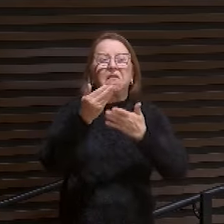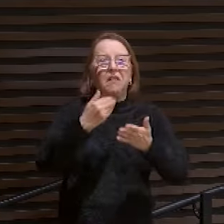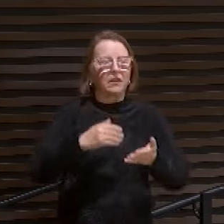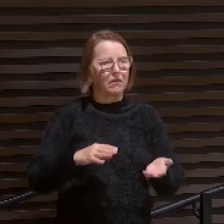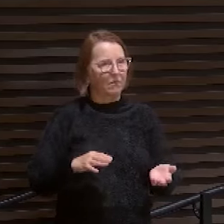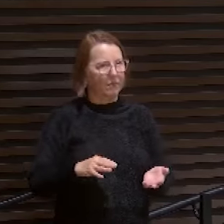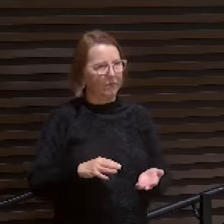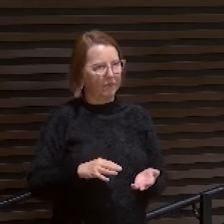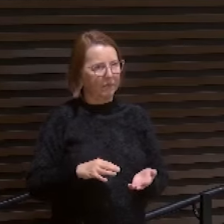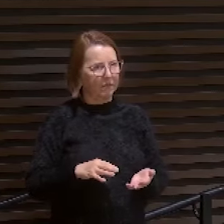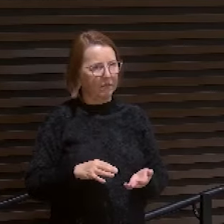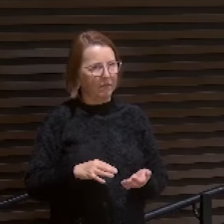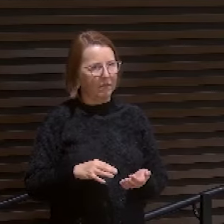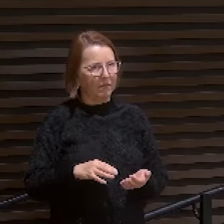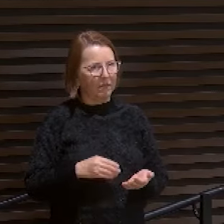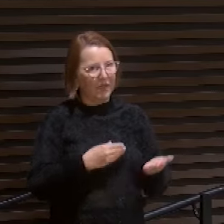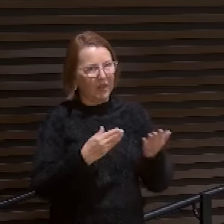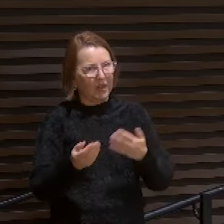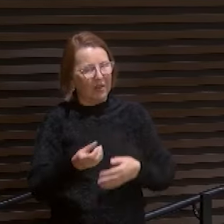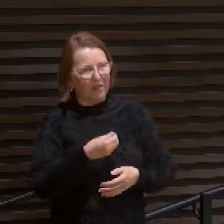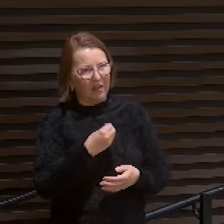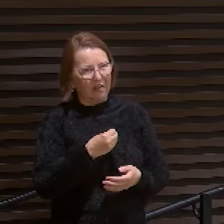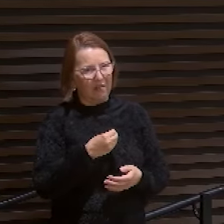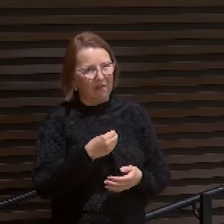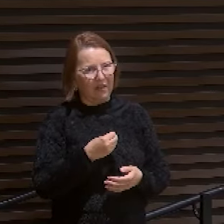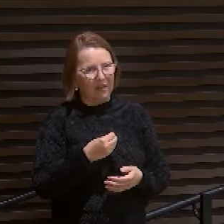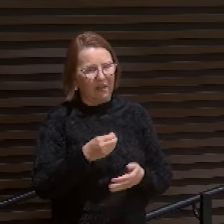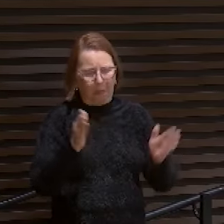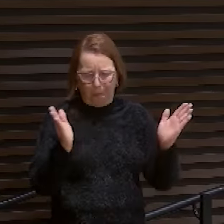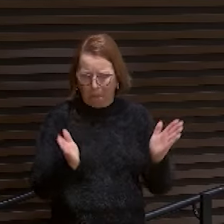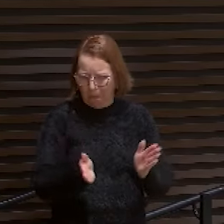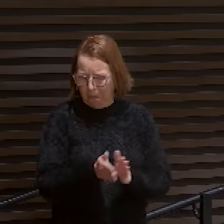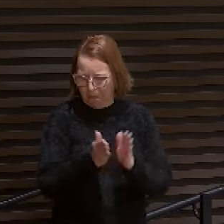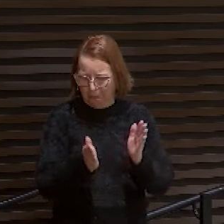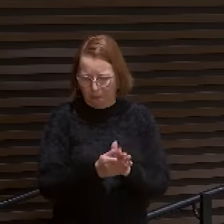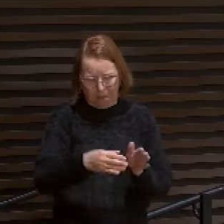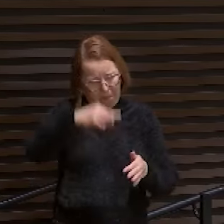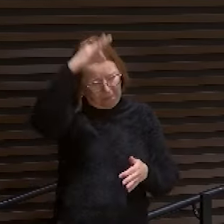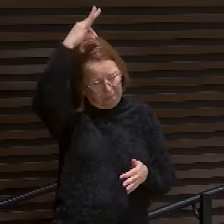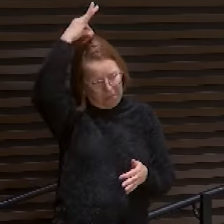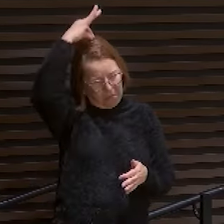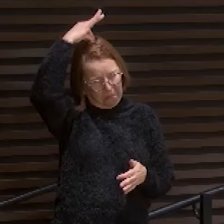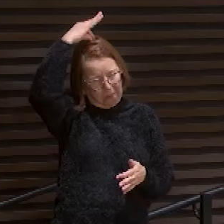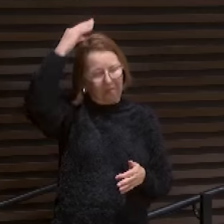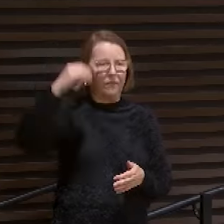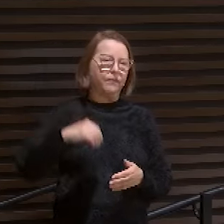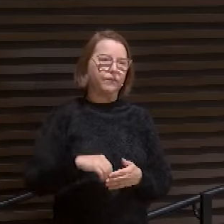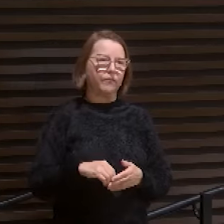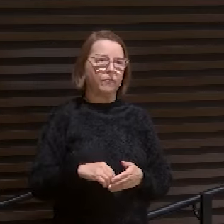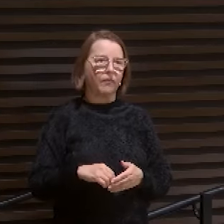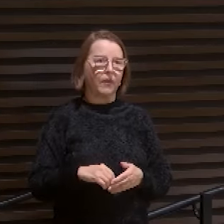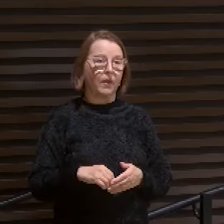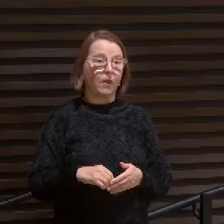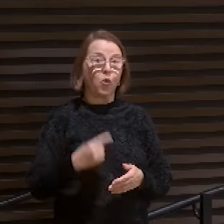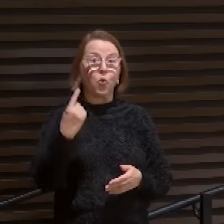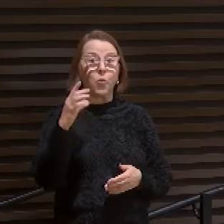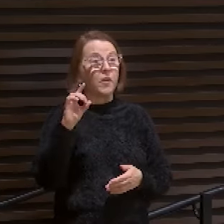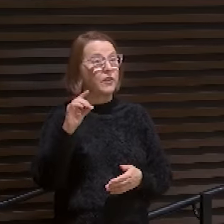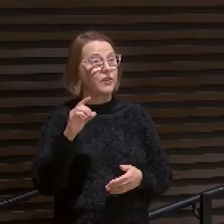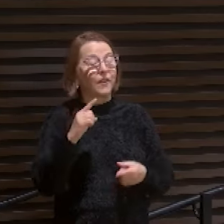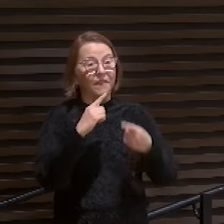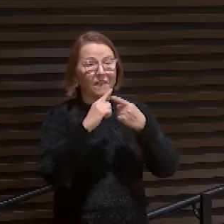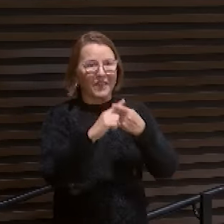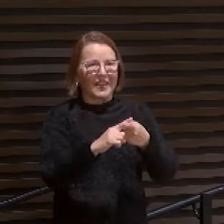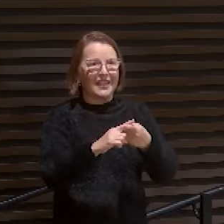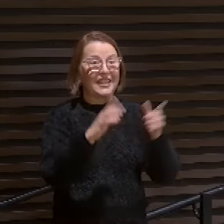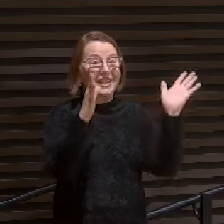leva a uma vida medíocre, espiritualmente falando. Uma vez por todas ele